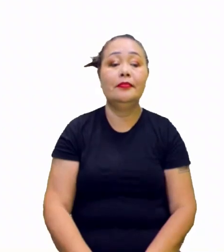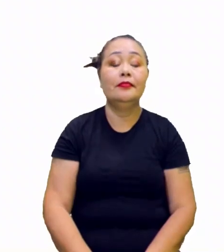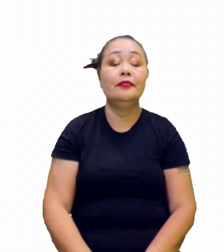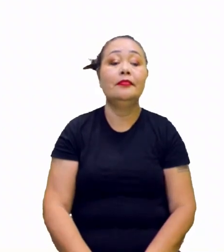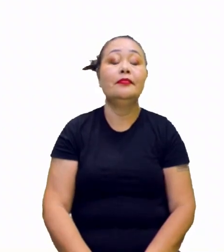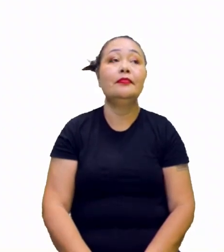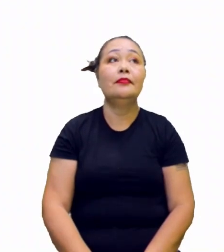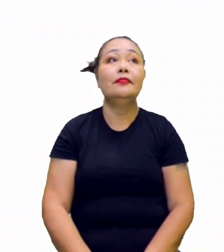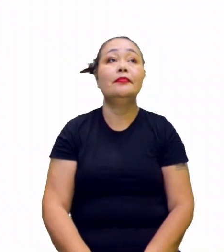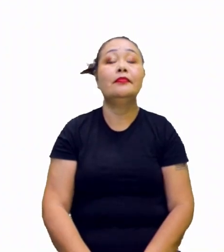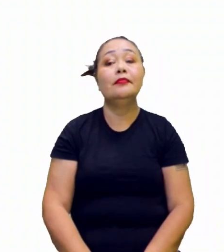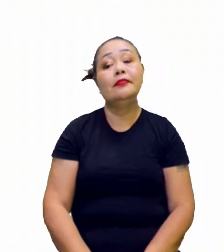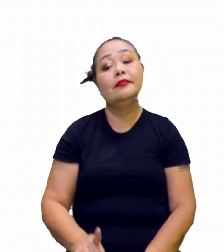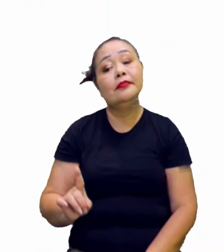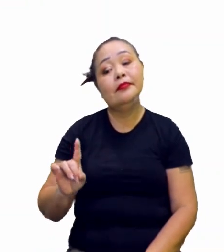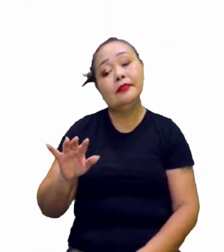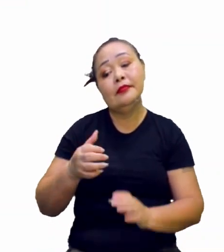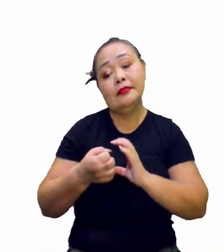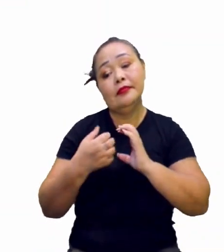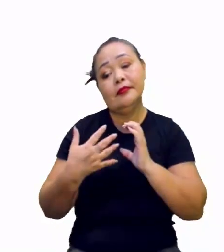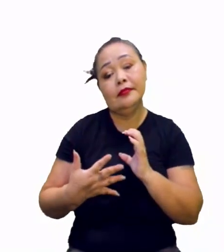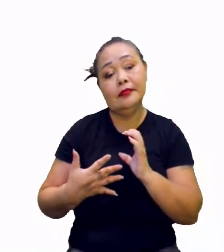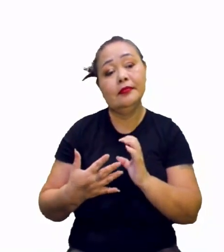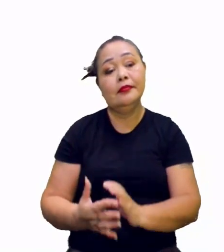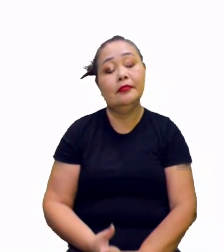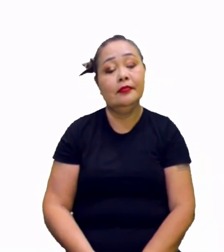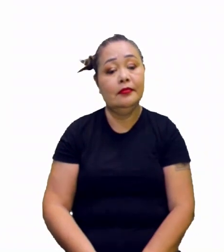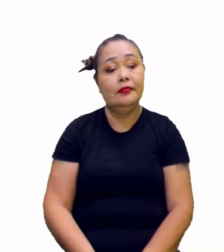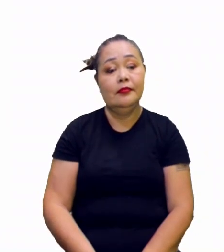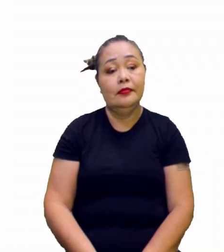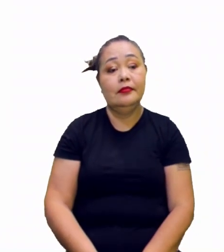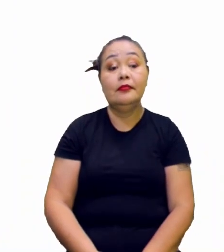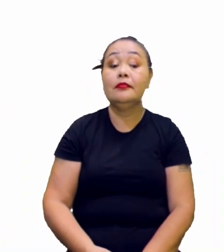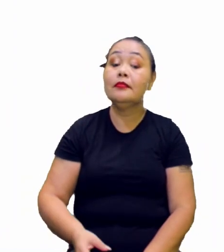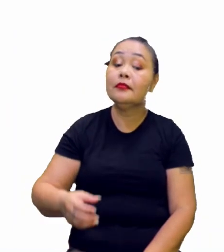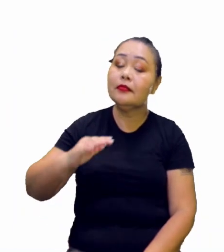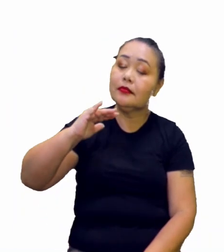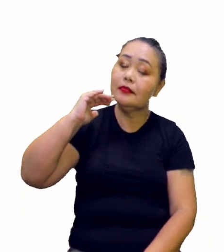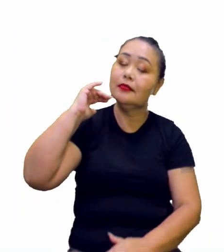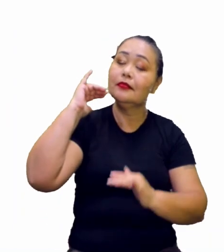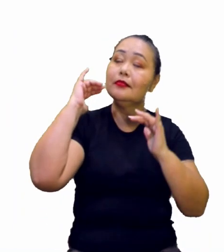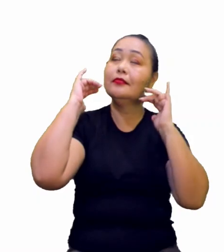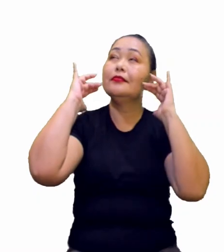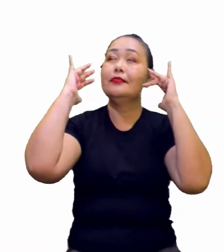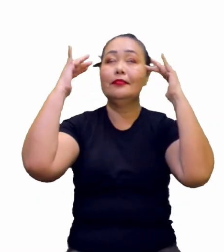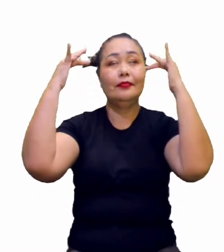Então ele perde certas características. Mata Atlântica,